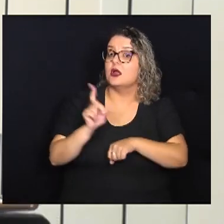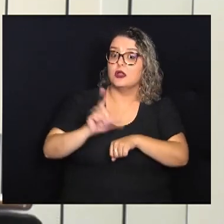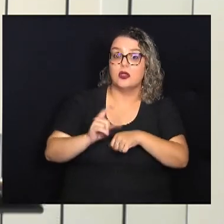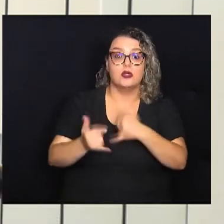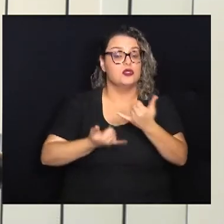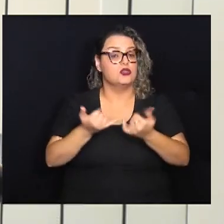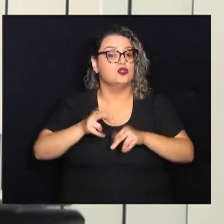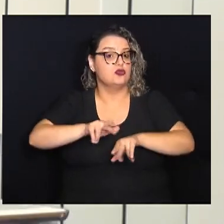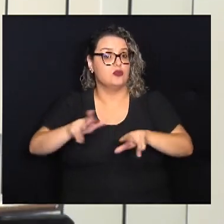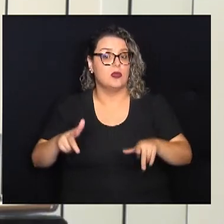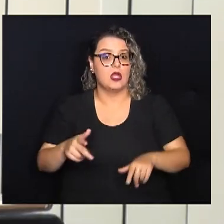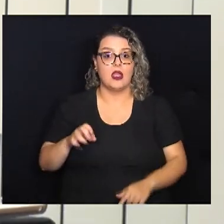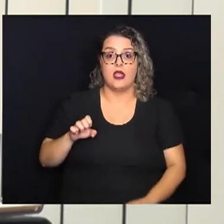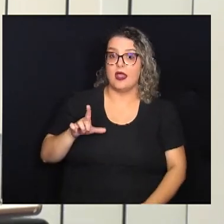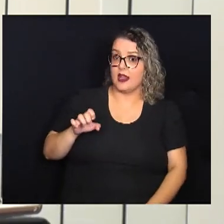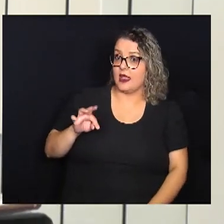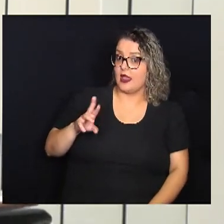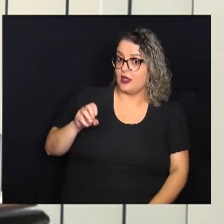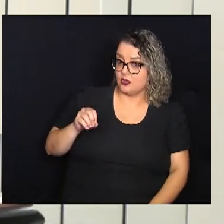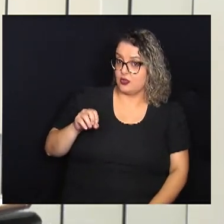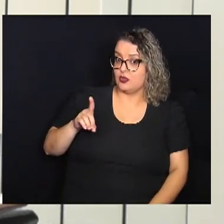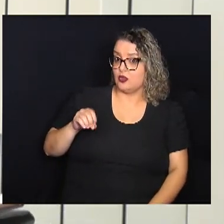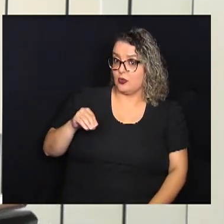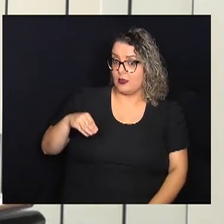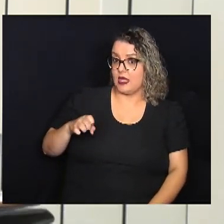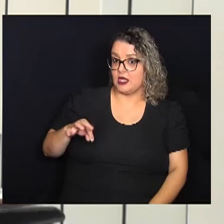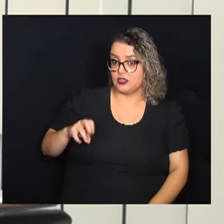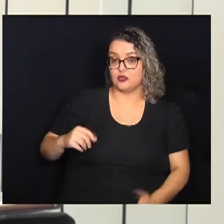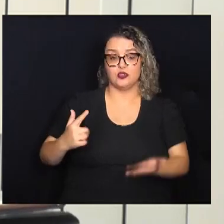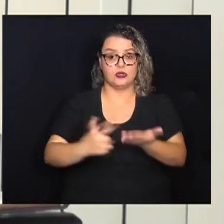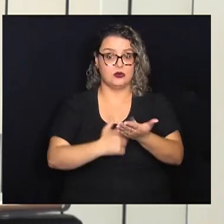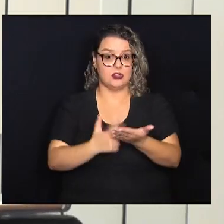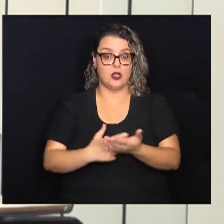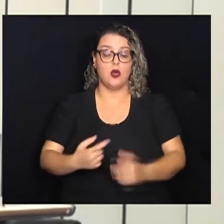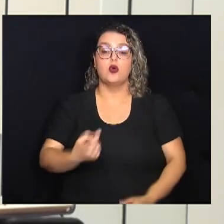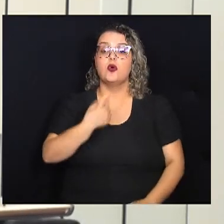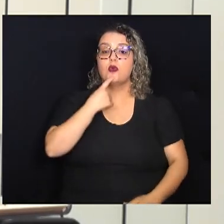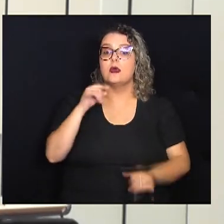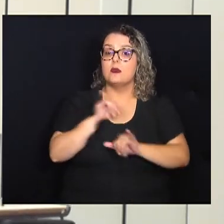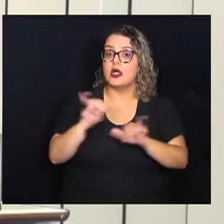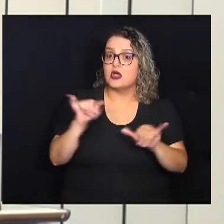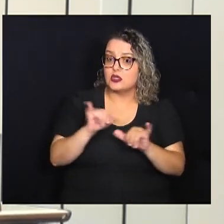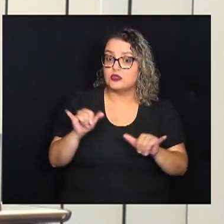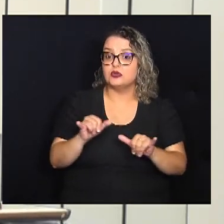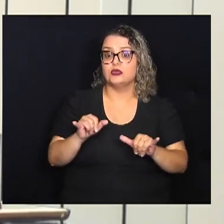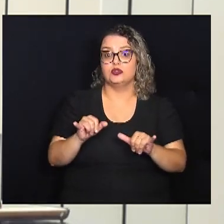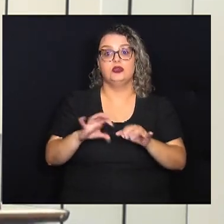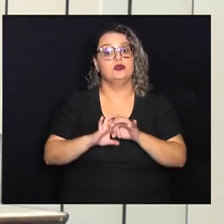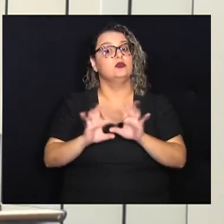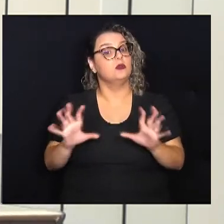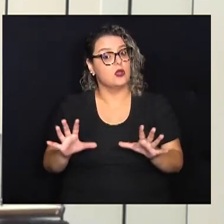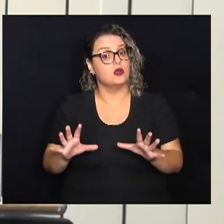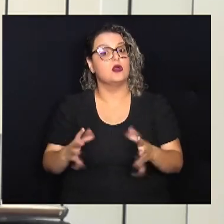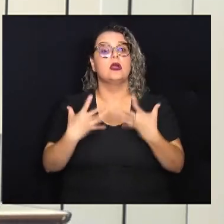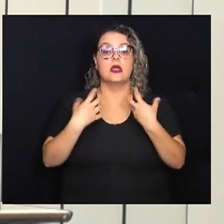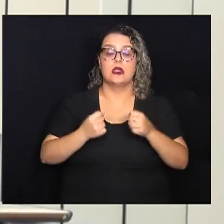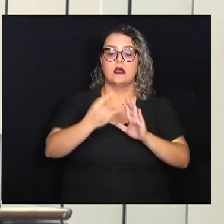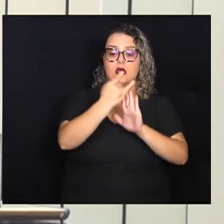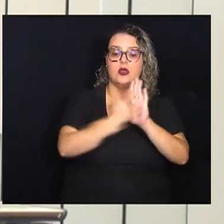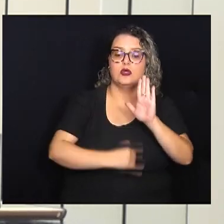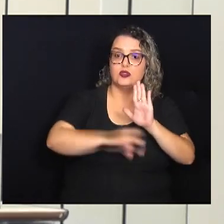brinquedos, eletrodomésticos e livrarias. O Campinas Shopping informa dessas vagas são disponíveis e recebe os currículos